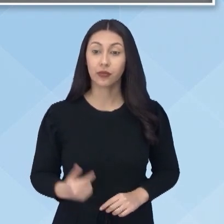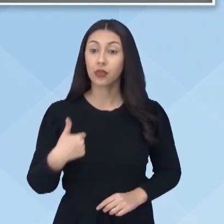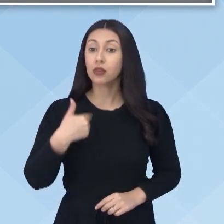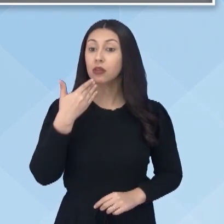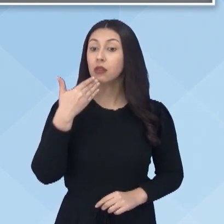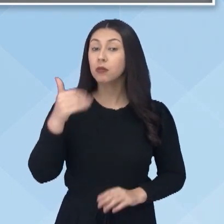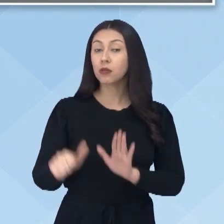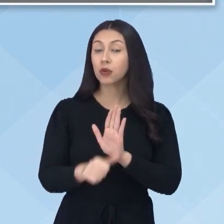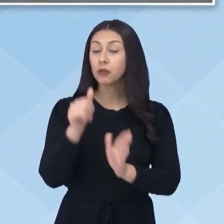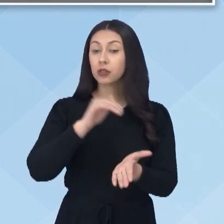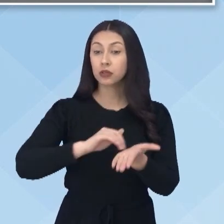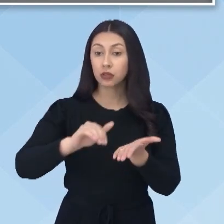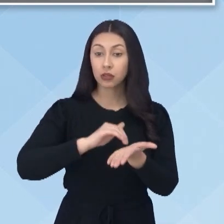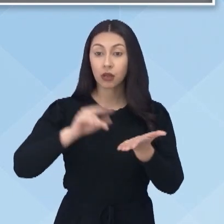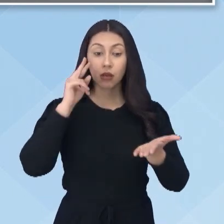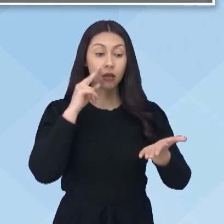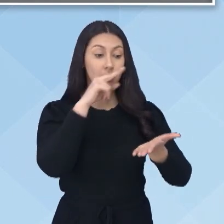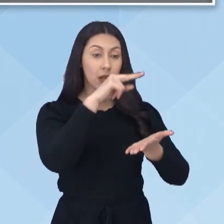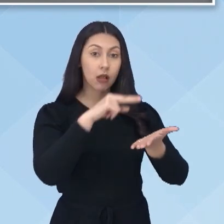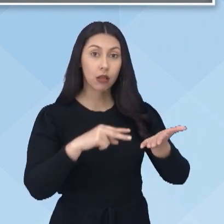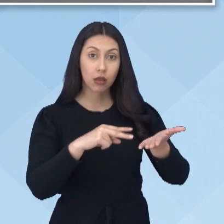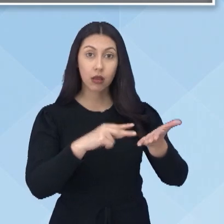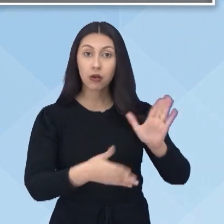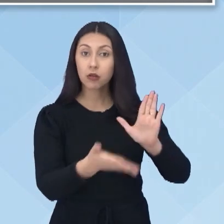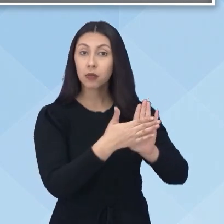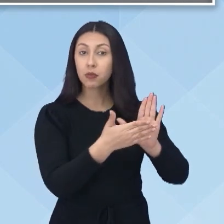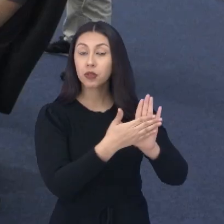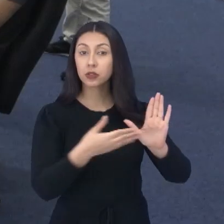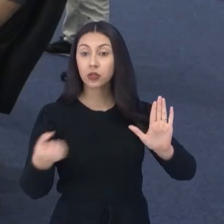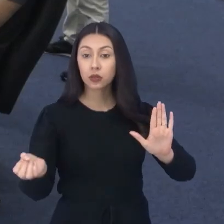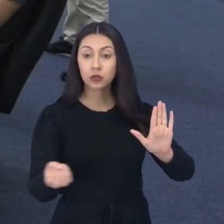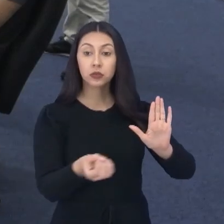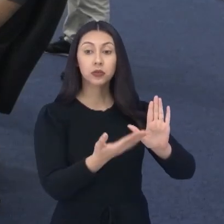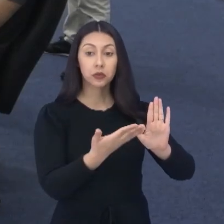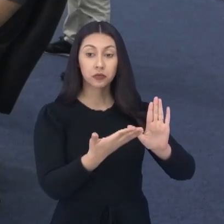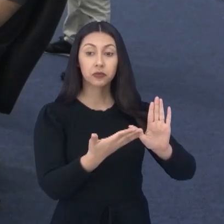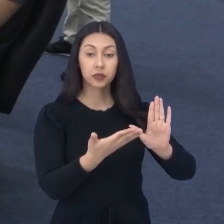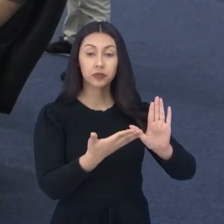Solicito ao primeiro secretário que faça a leitura das novas proposituras